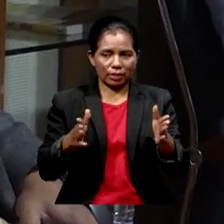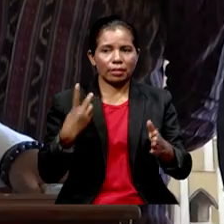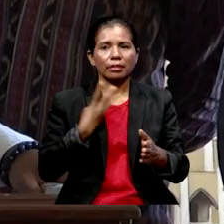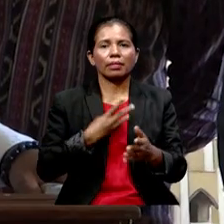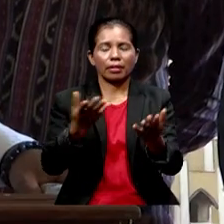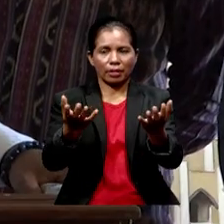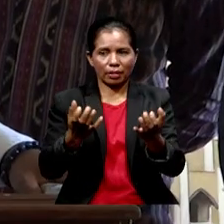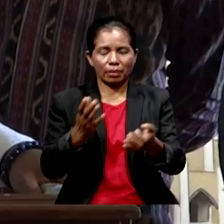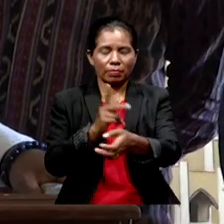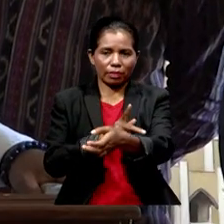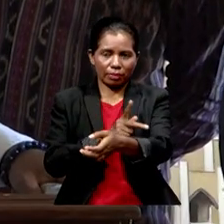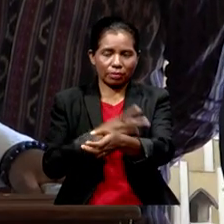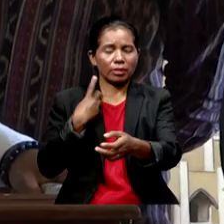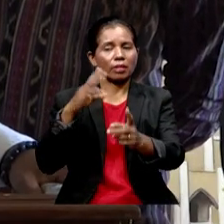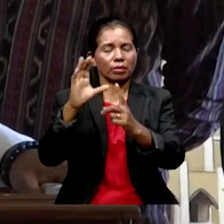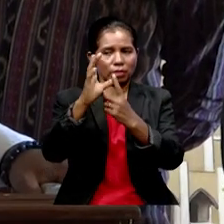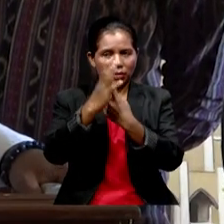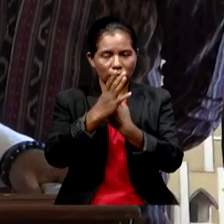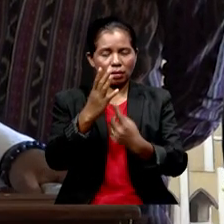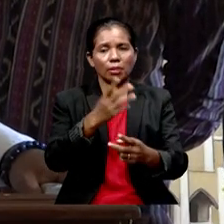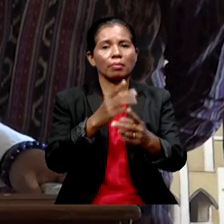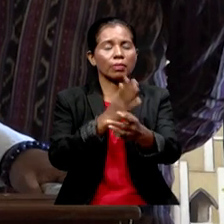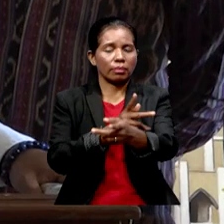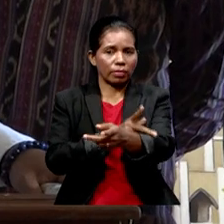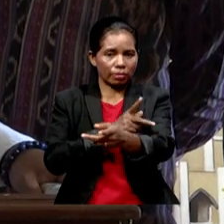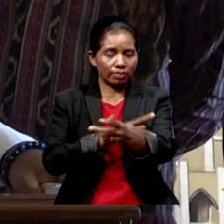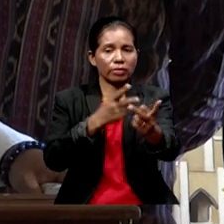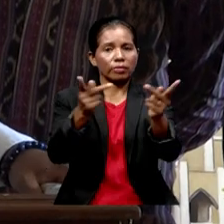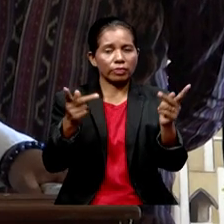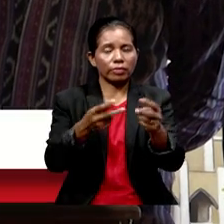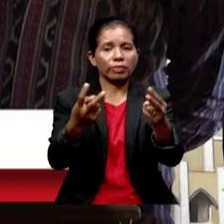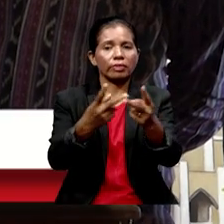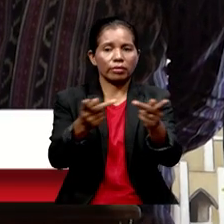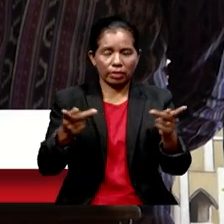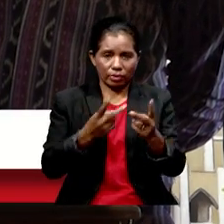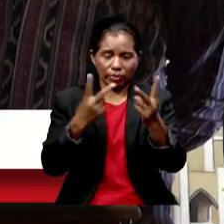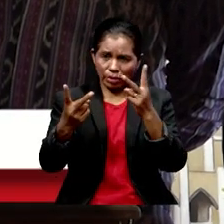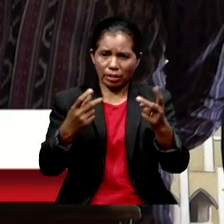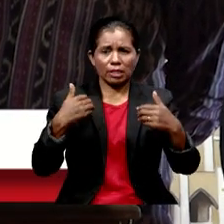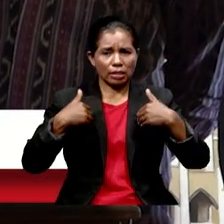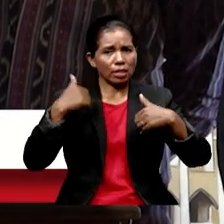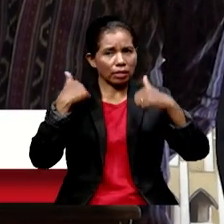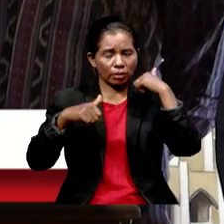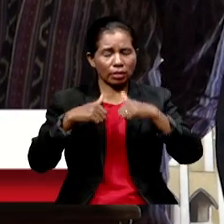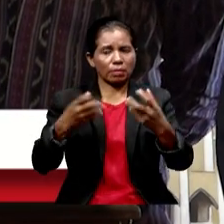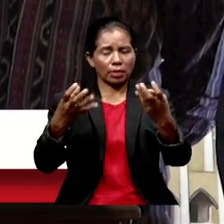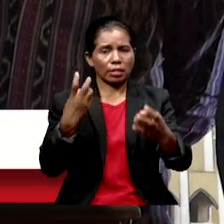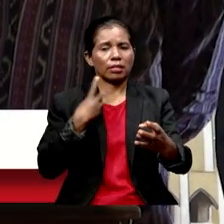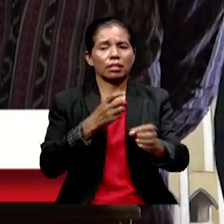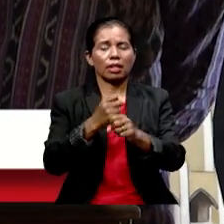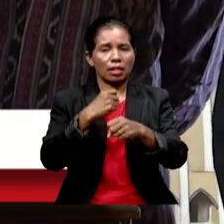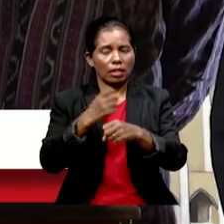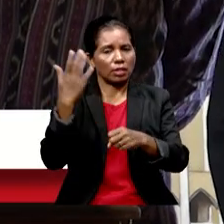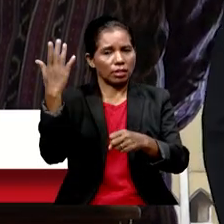promove a cultura e promove o turismo. Também a atividade lubu kida, neve makita se halo henava.